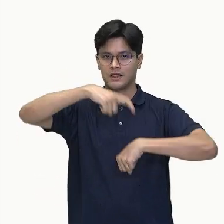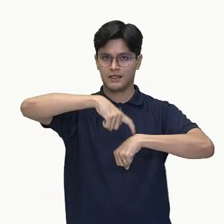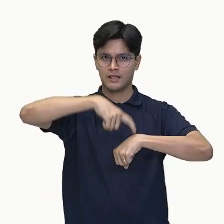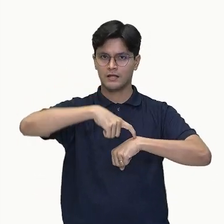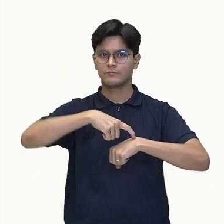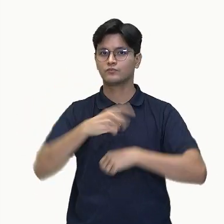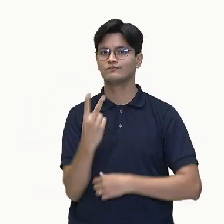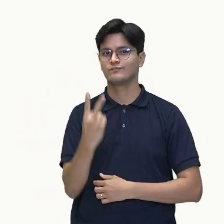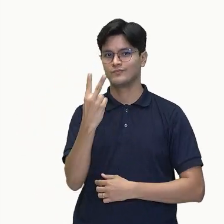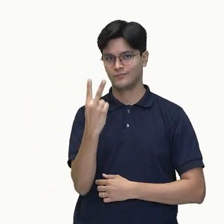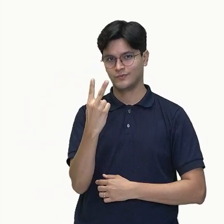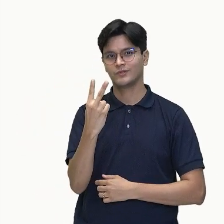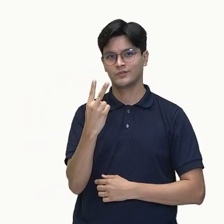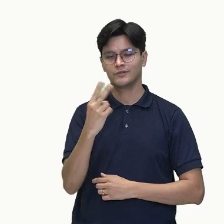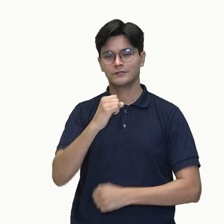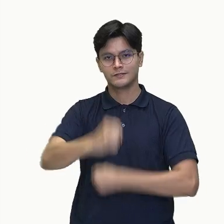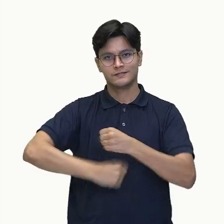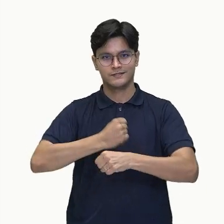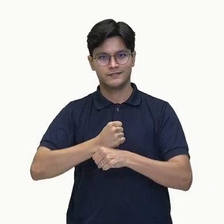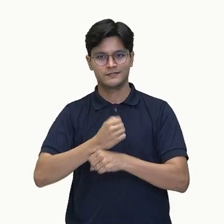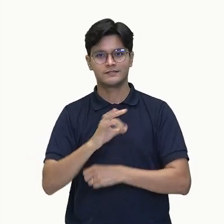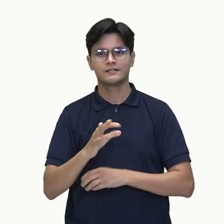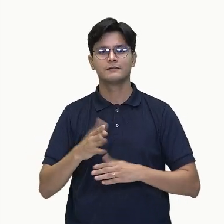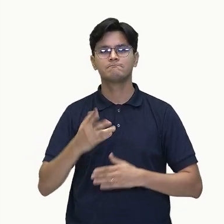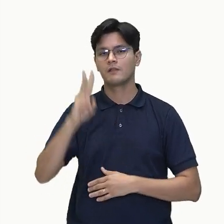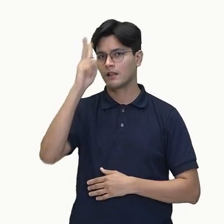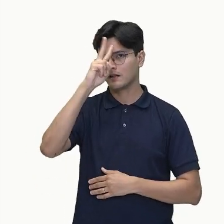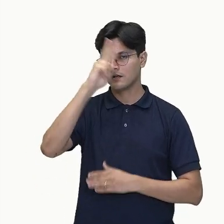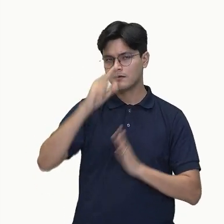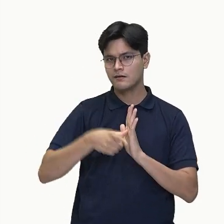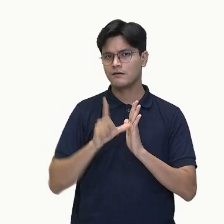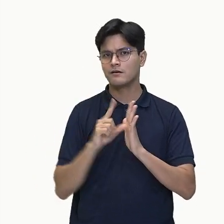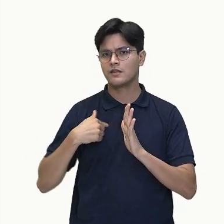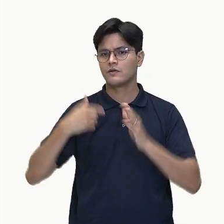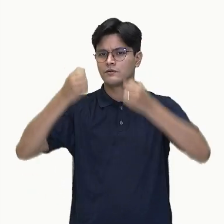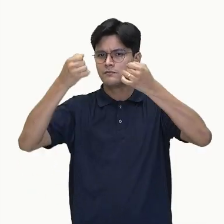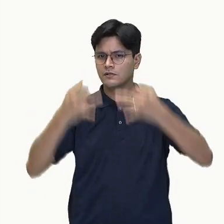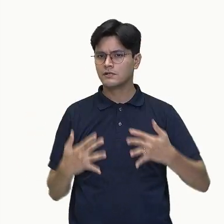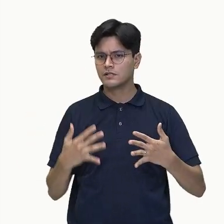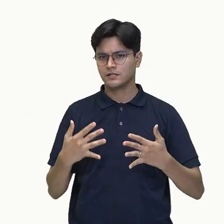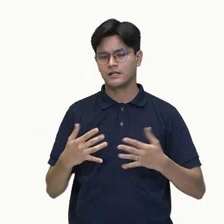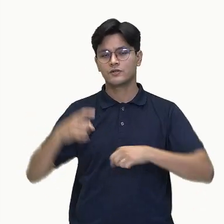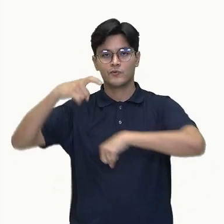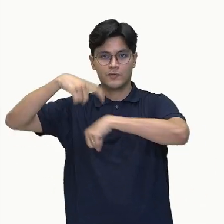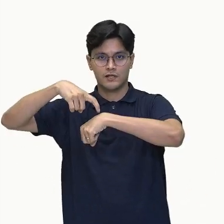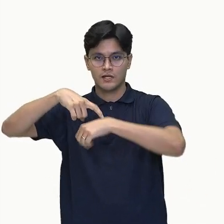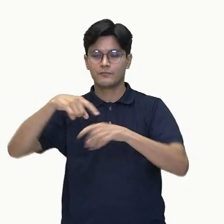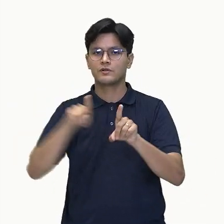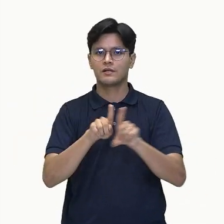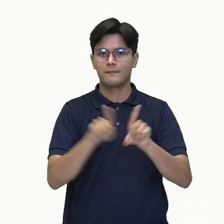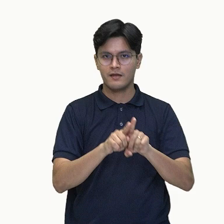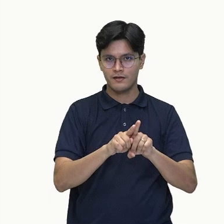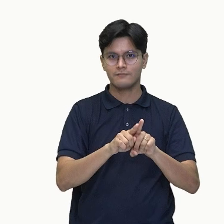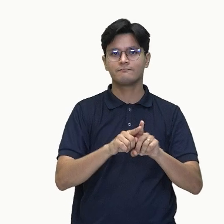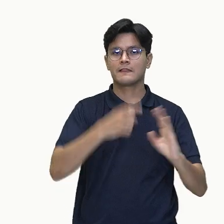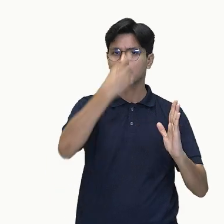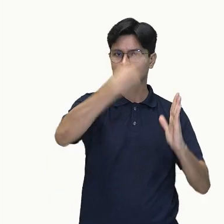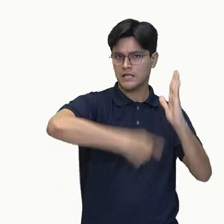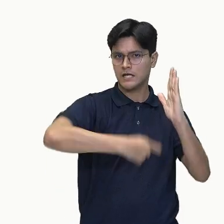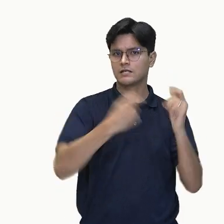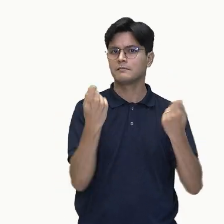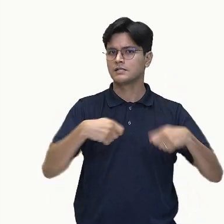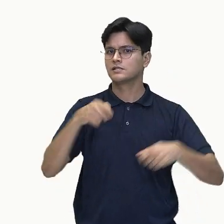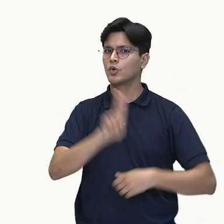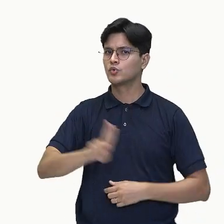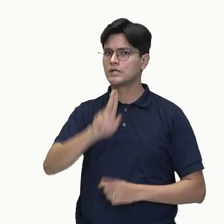que eu te falei agora há pouco que taxa e tempo ambas devem estar na mesma unidade de tempo? Beleza. E